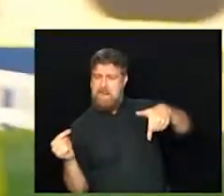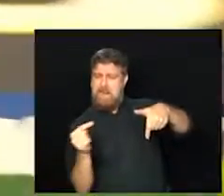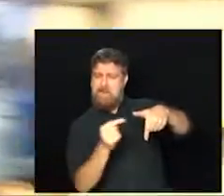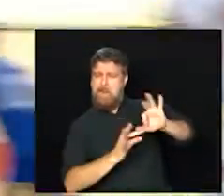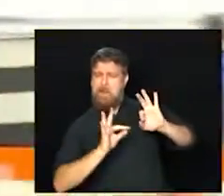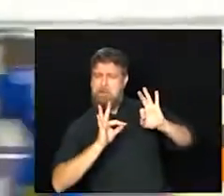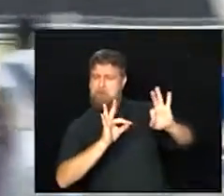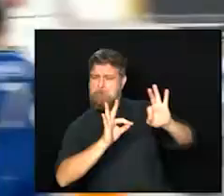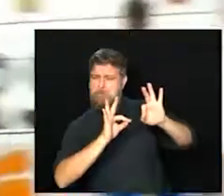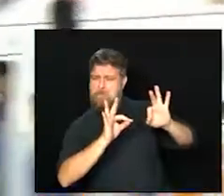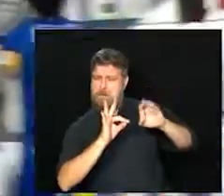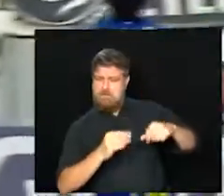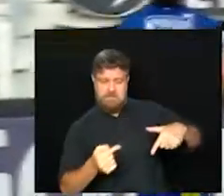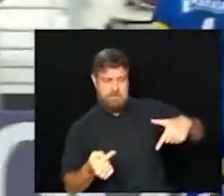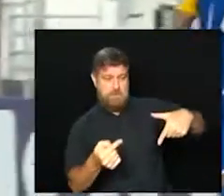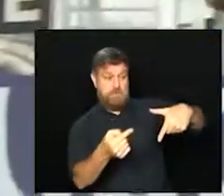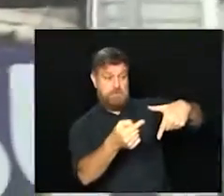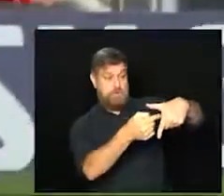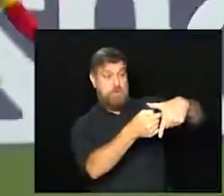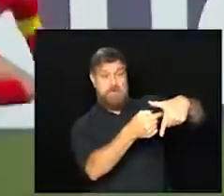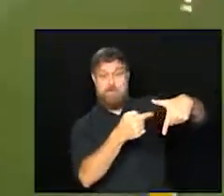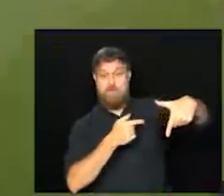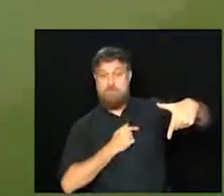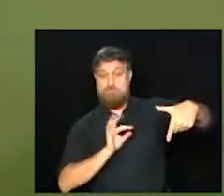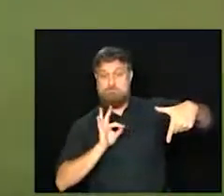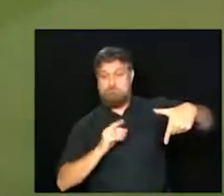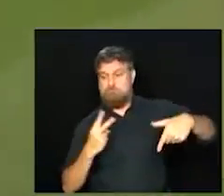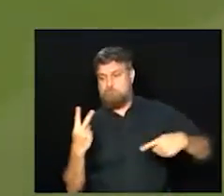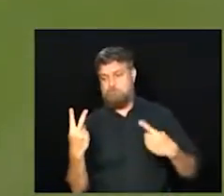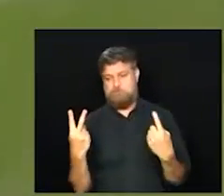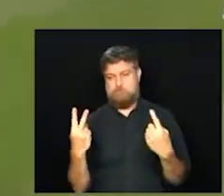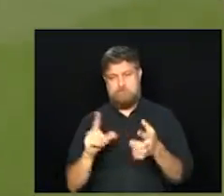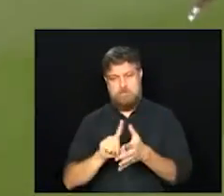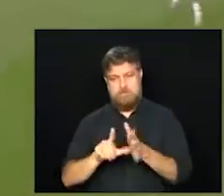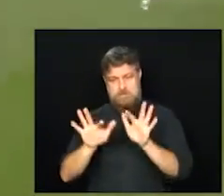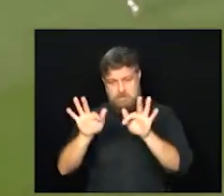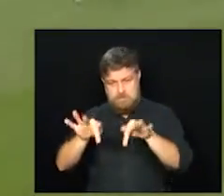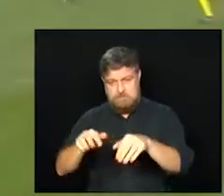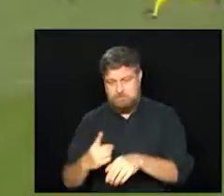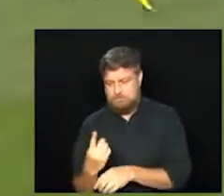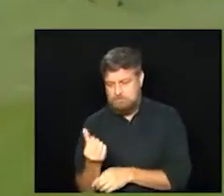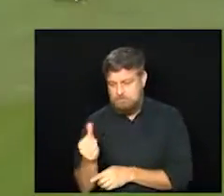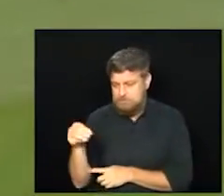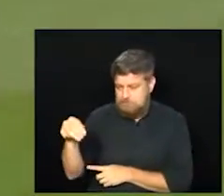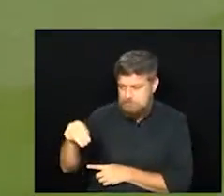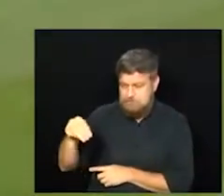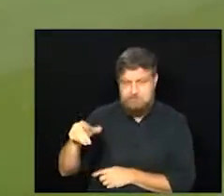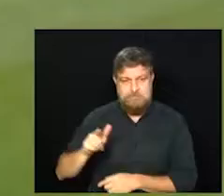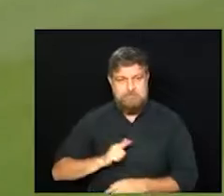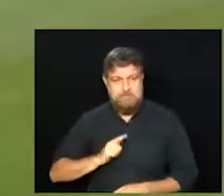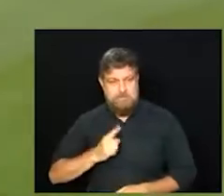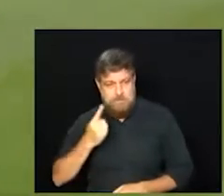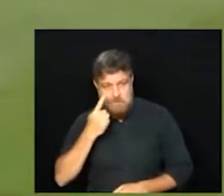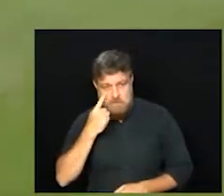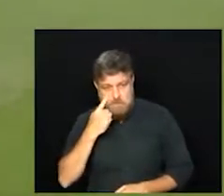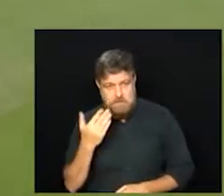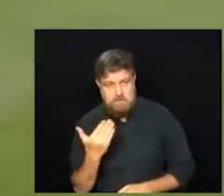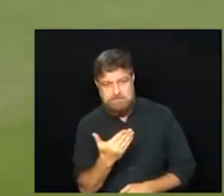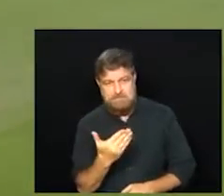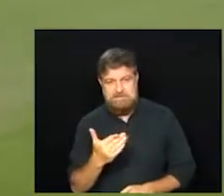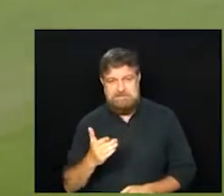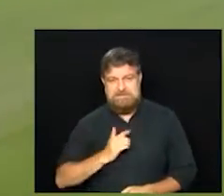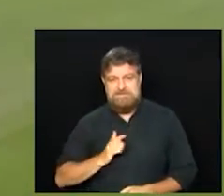no ângulo e descontou 2-1. Na etapa final, aos 16 minutos, Moisés cruzou. A